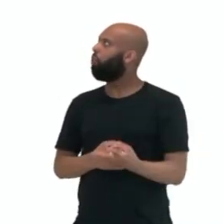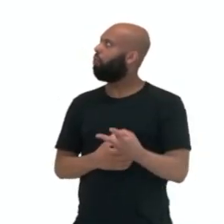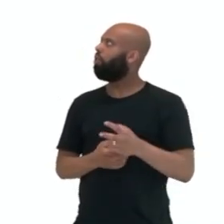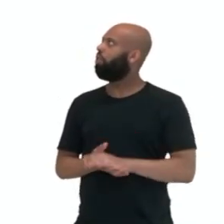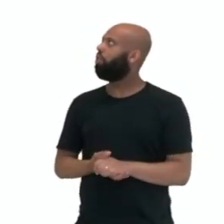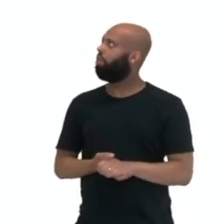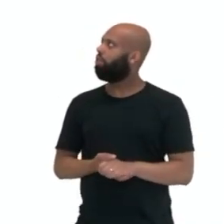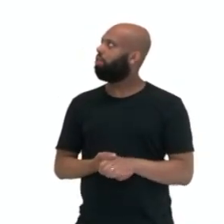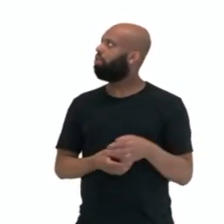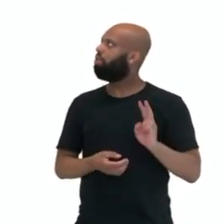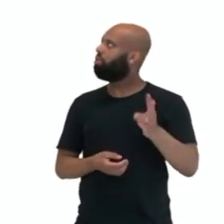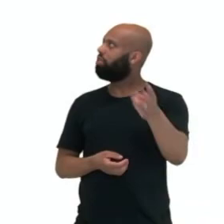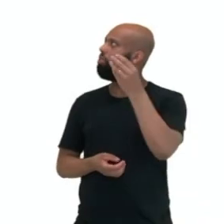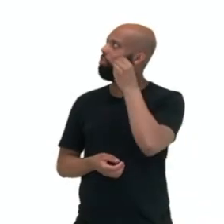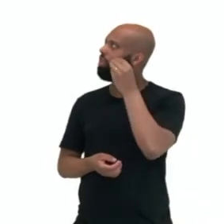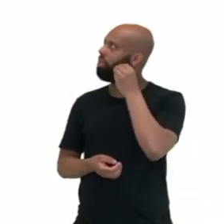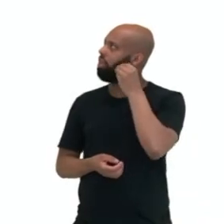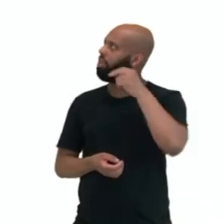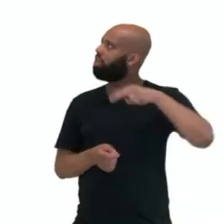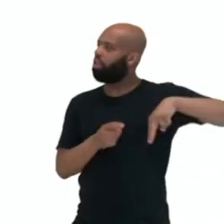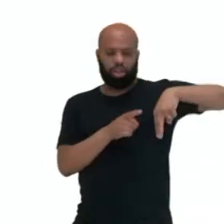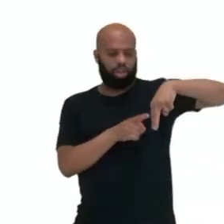sempre busca ali as pernas.